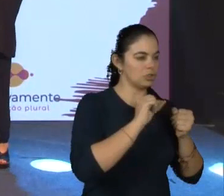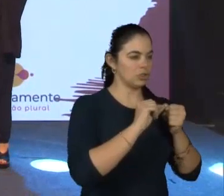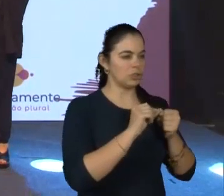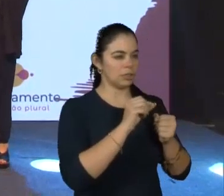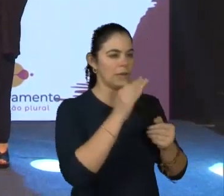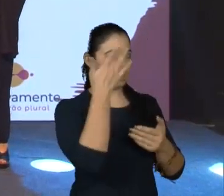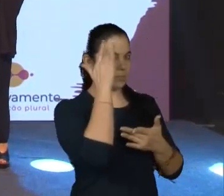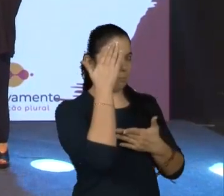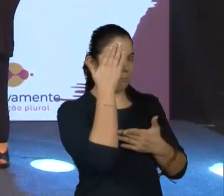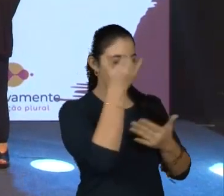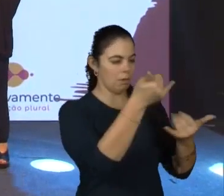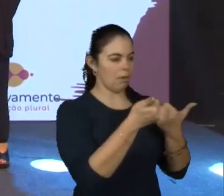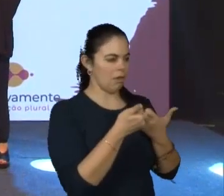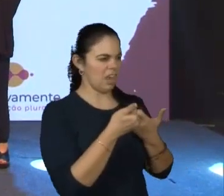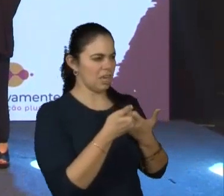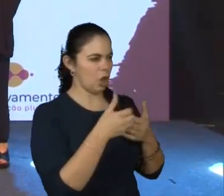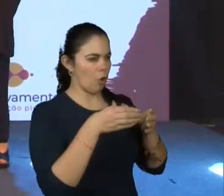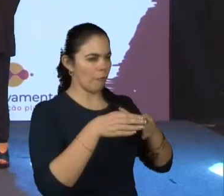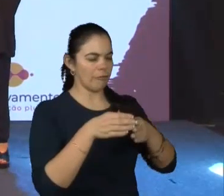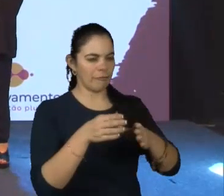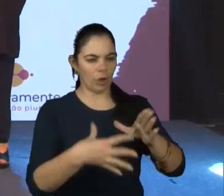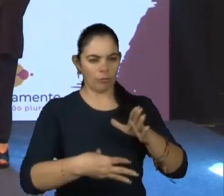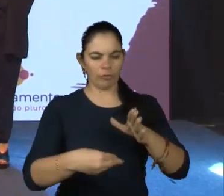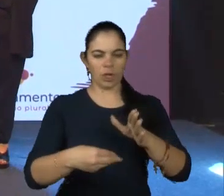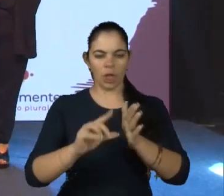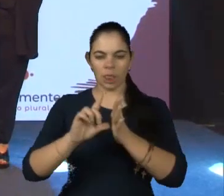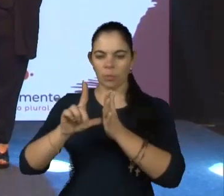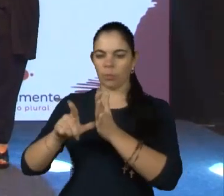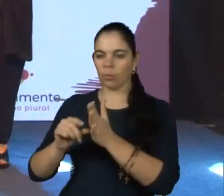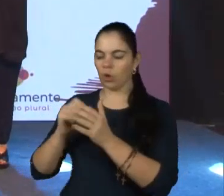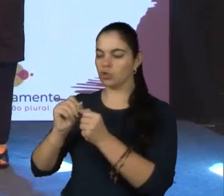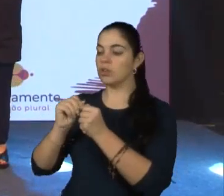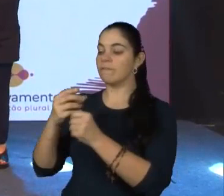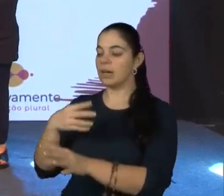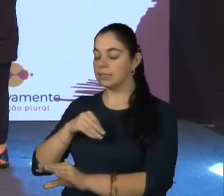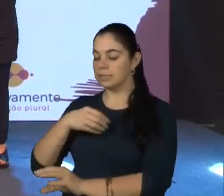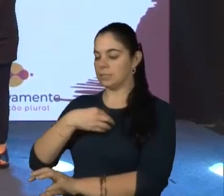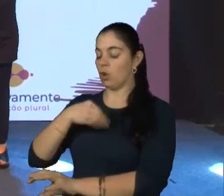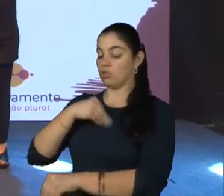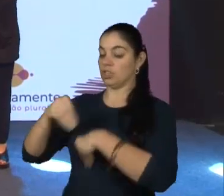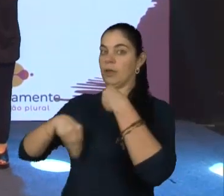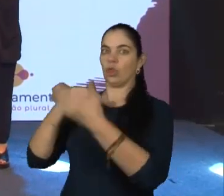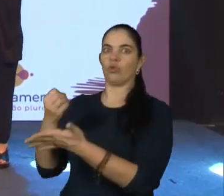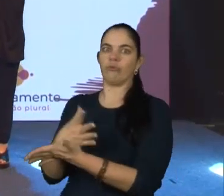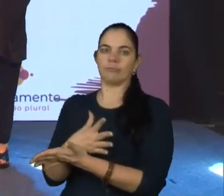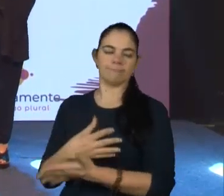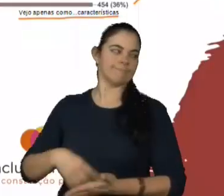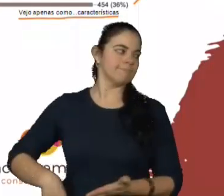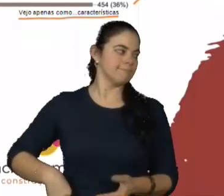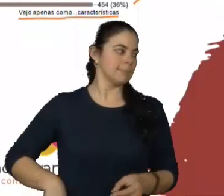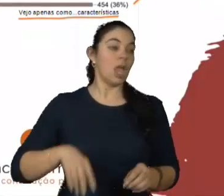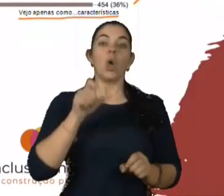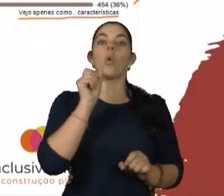receber a notícia, conviver com o filho, e depois o que a gente vai sentir. Qual